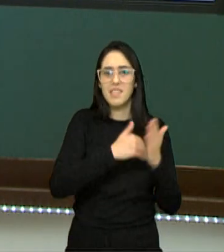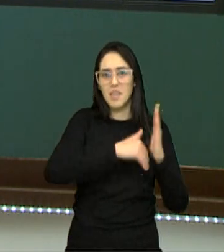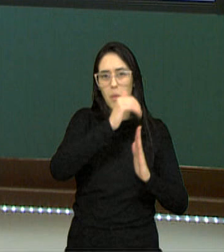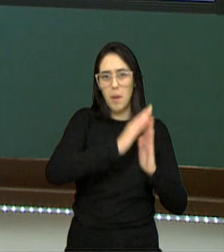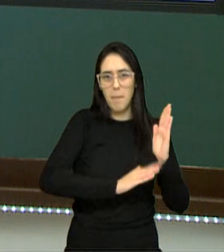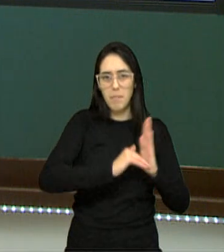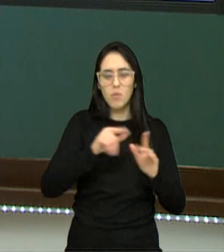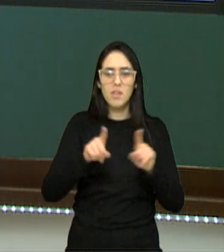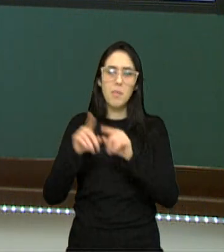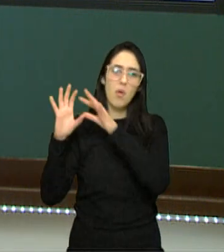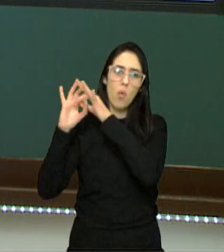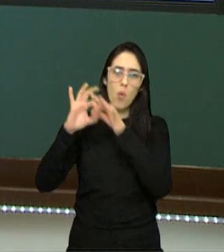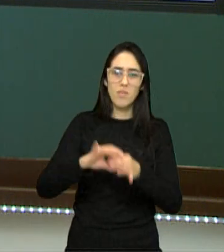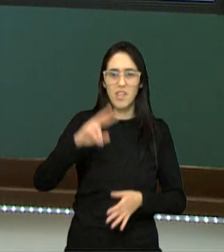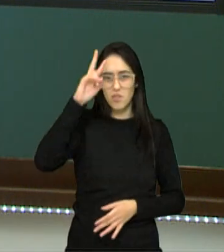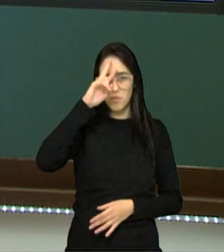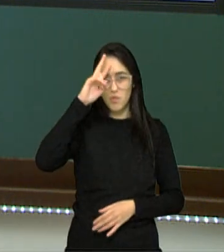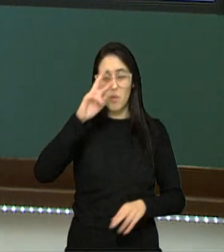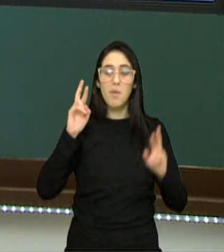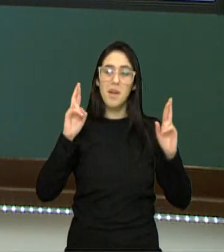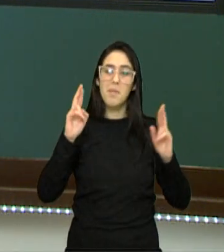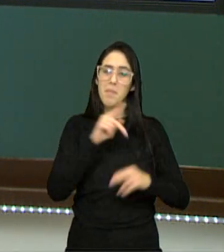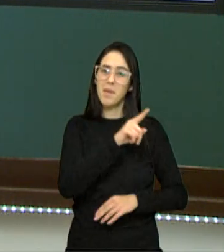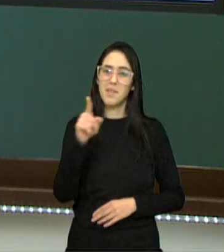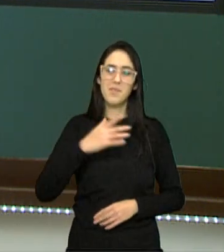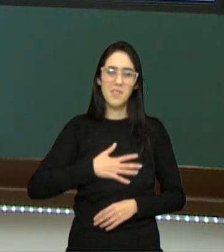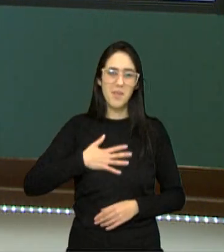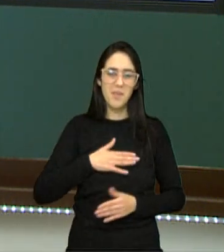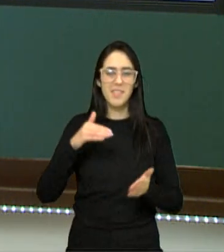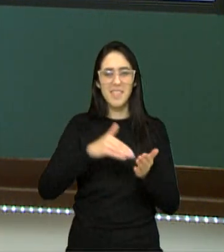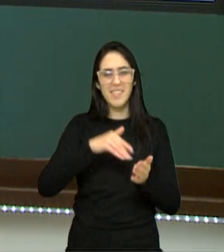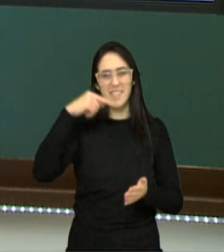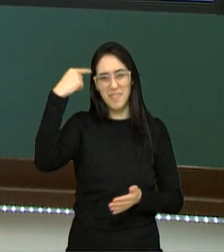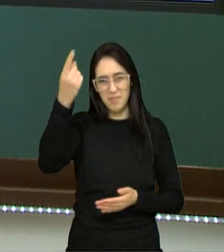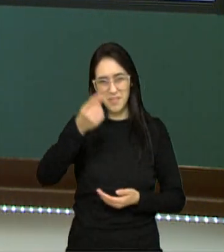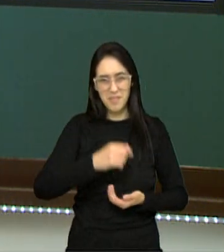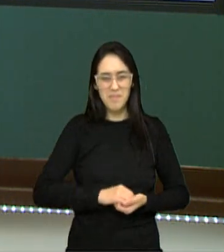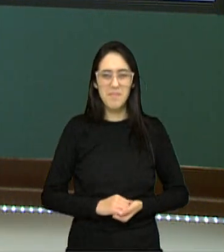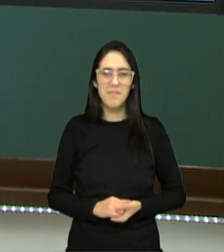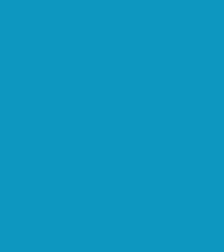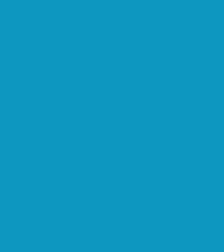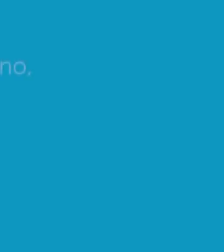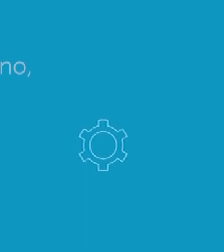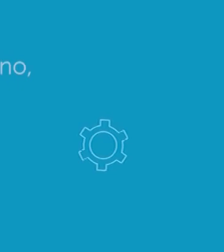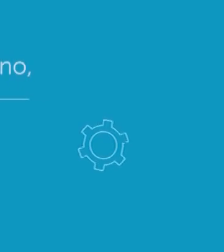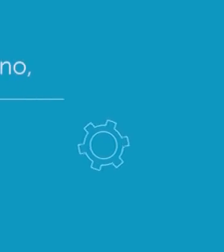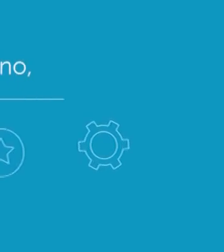seus contextos históricos. Eu espero que você tenha gostado e até breve!